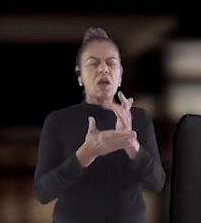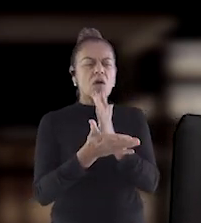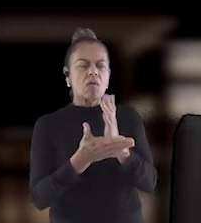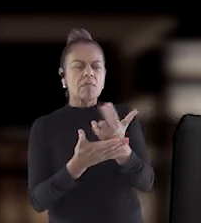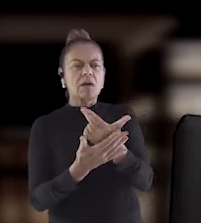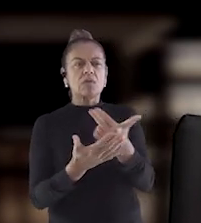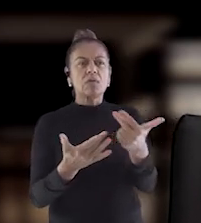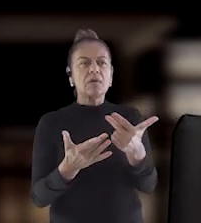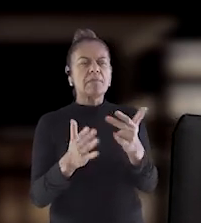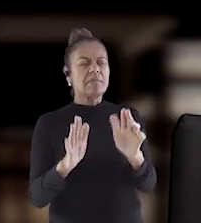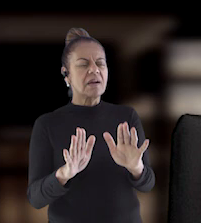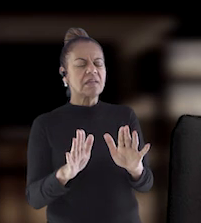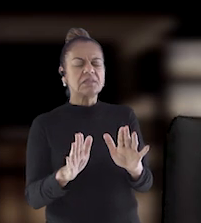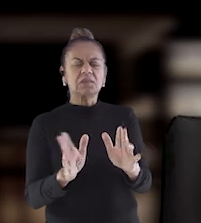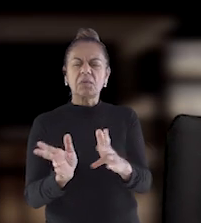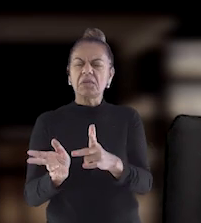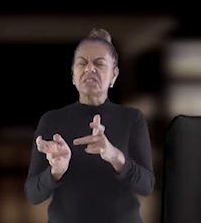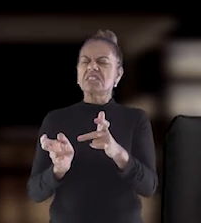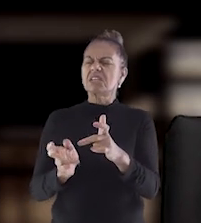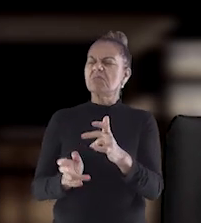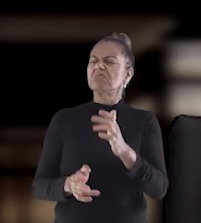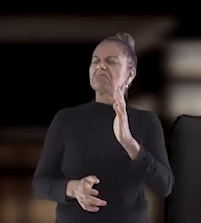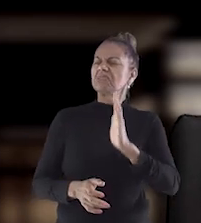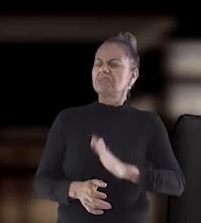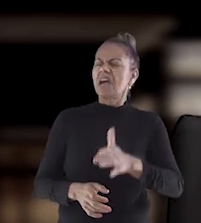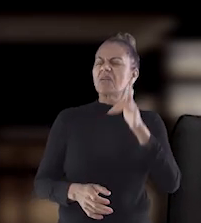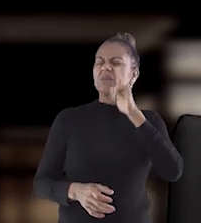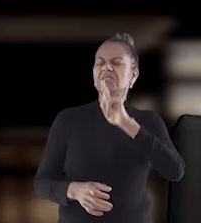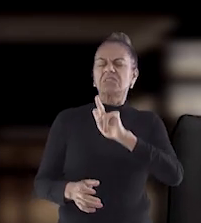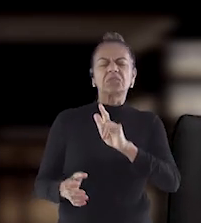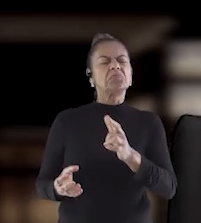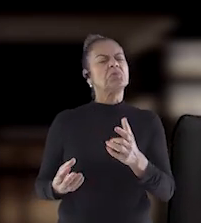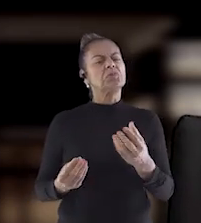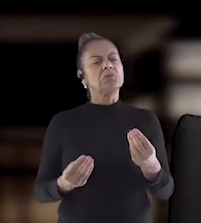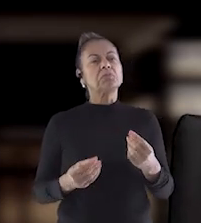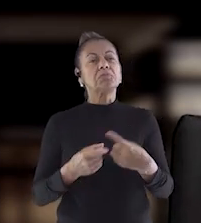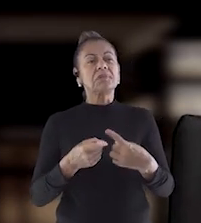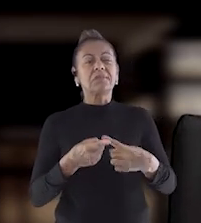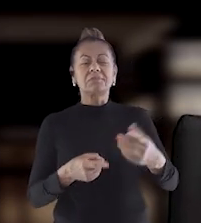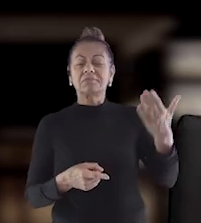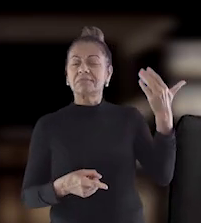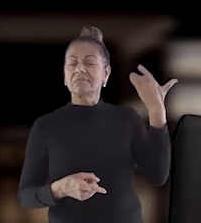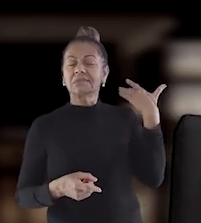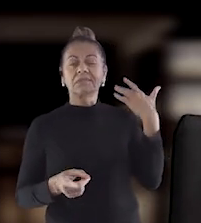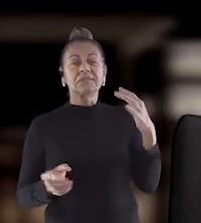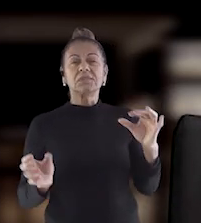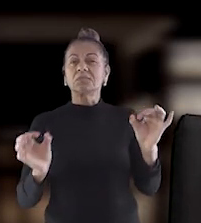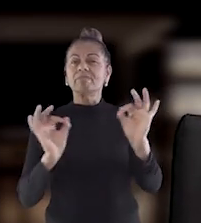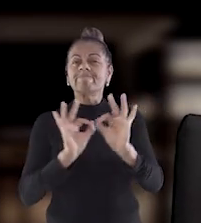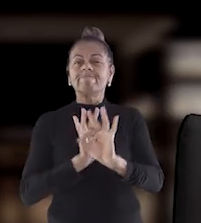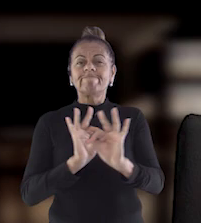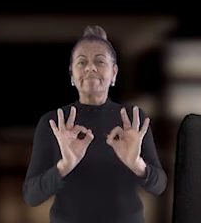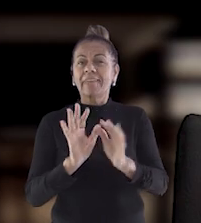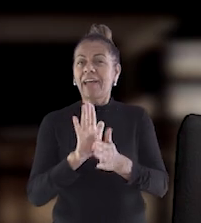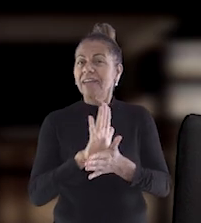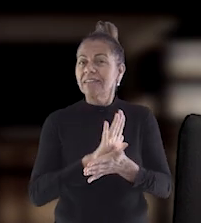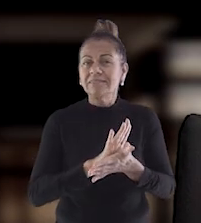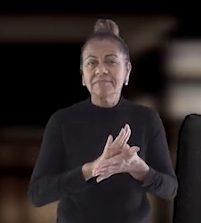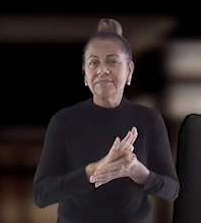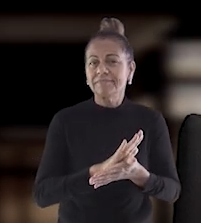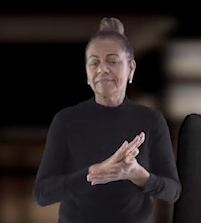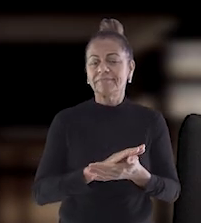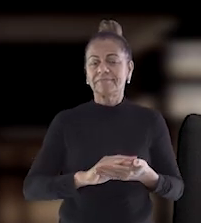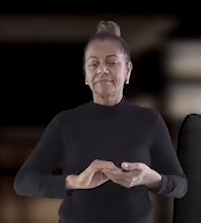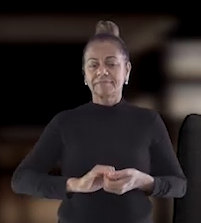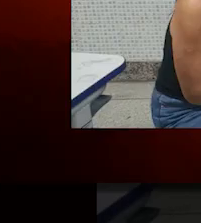para contar. Hoje eu posso falar assim para você, hoje, pelo que eu tenho hoje, o pouco que eu tenho muito, porque na época eu